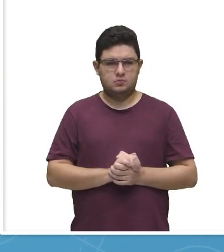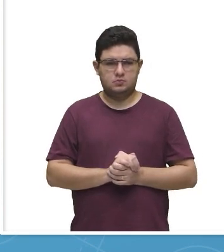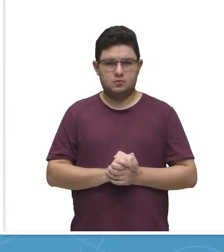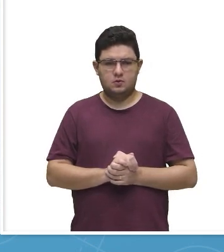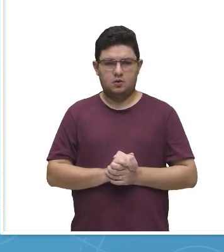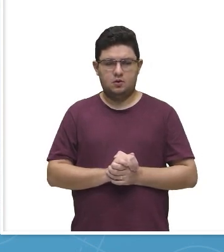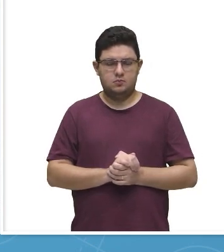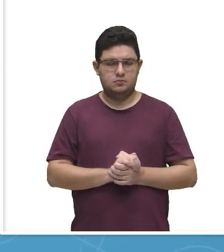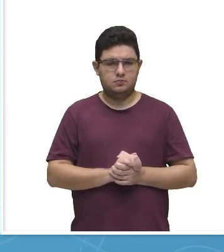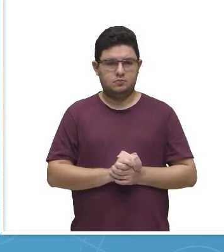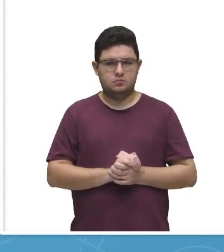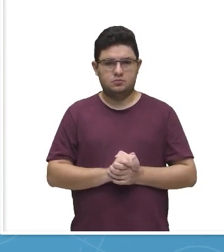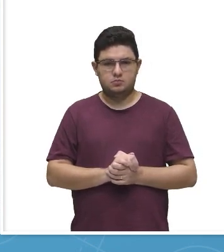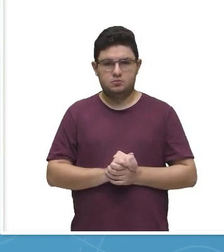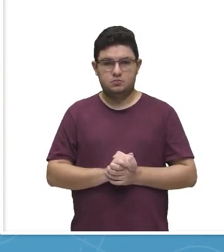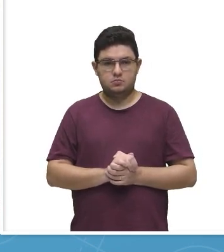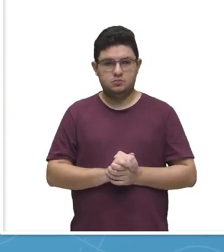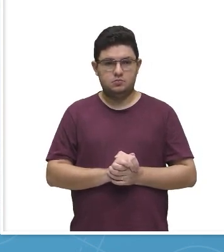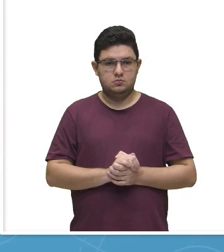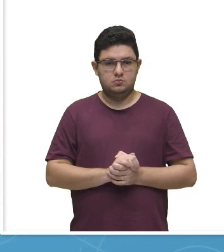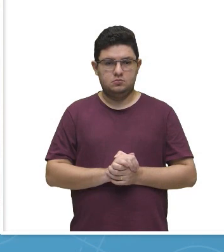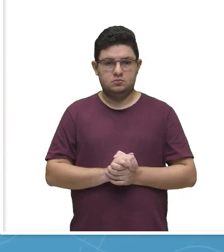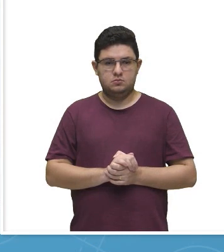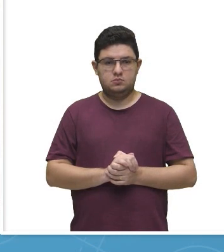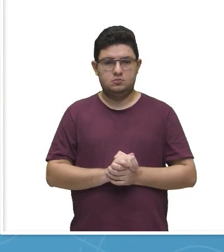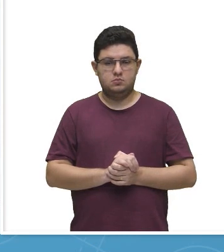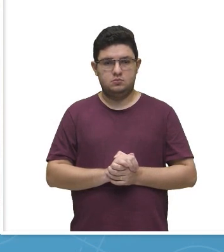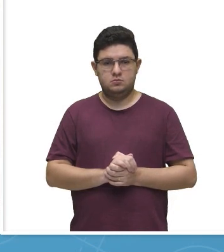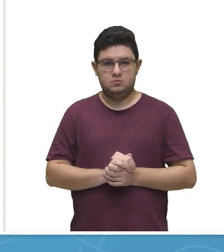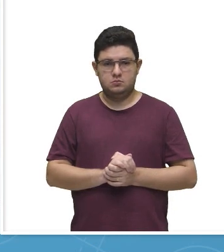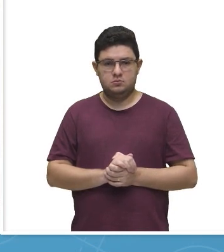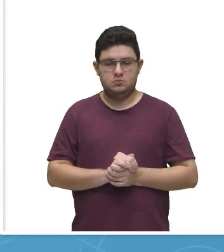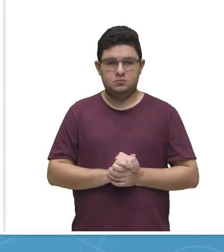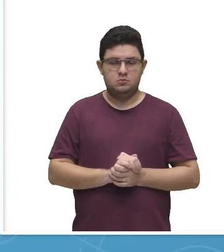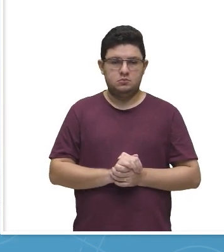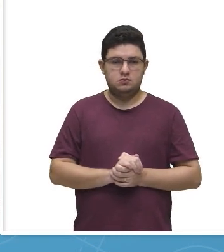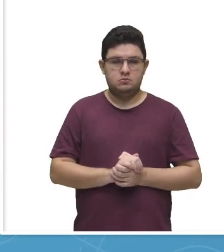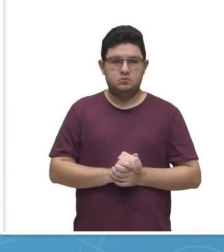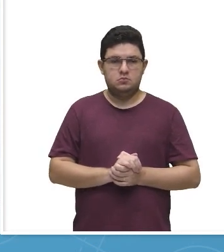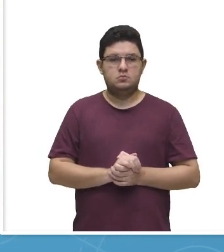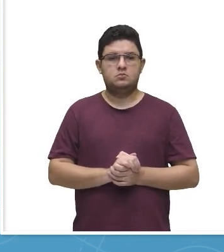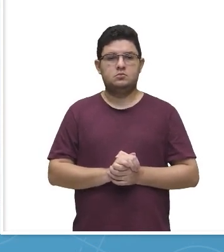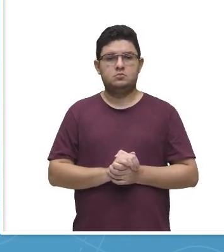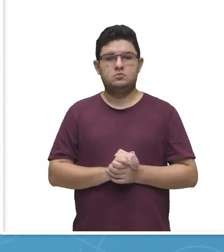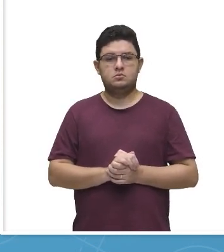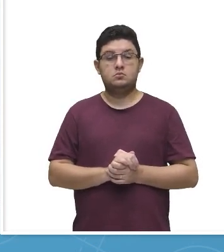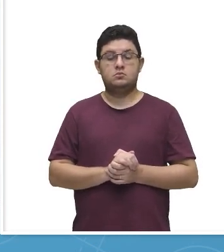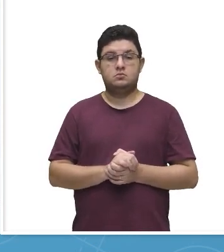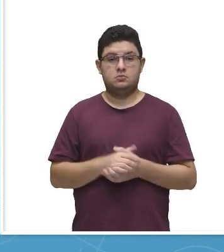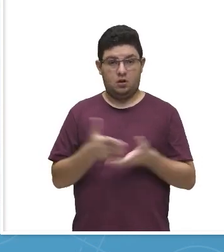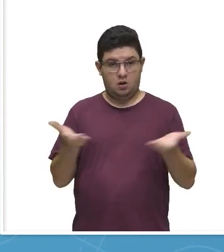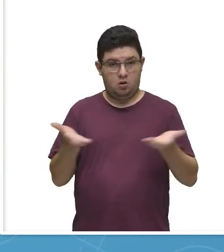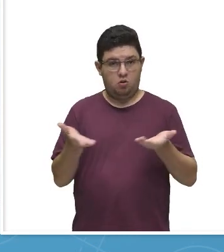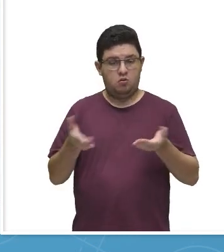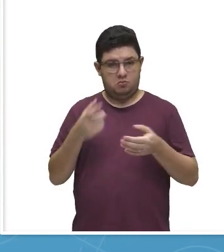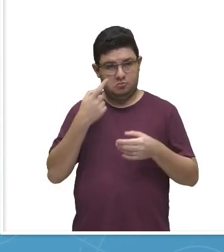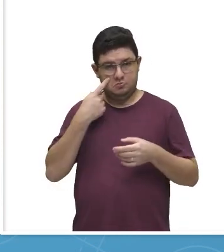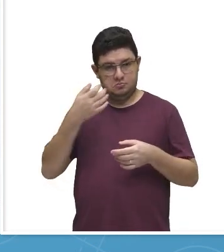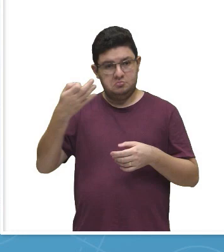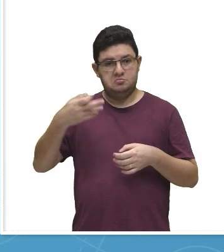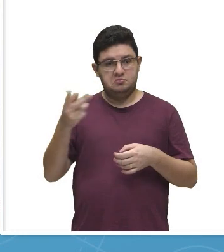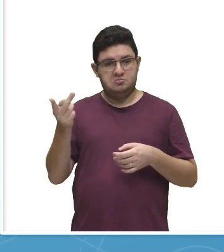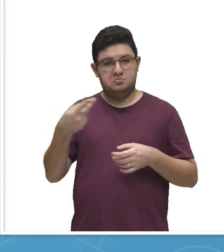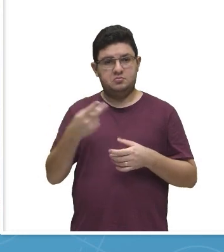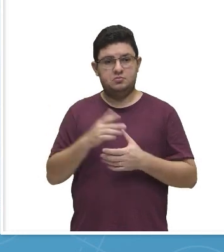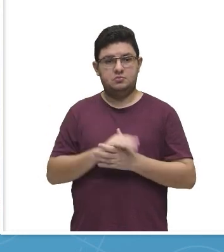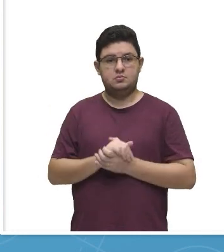letra E, menos 3 ao quadrado, que multiplica mais 5 ao quadrado. Portanto, vamos agora à correção das nossas questões aqui